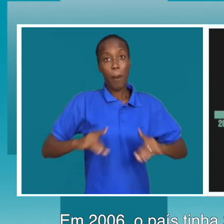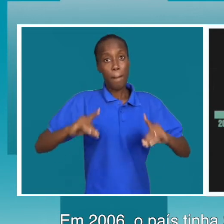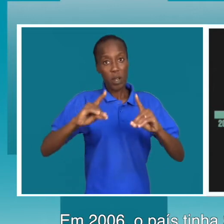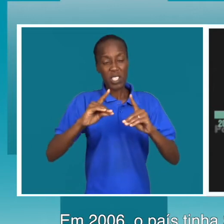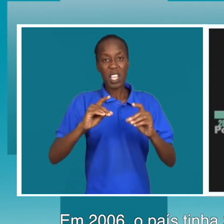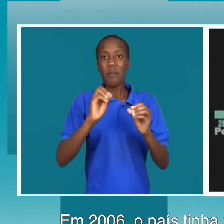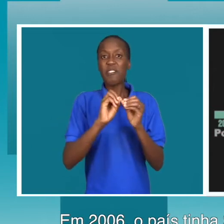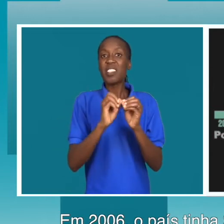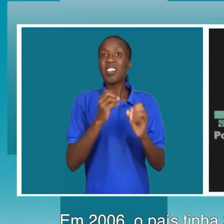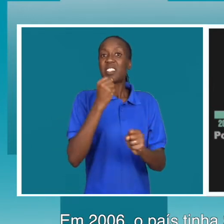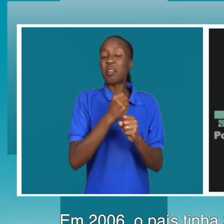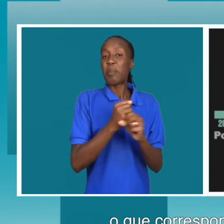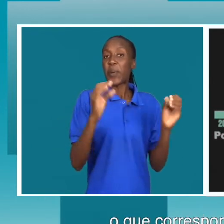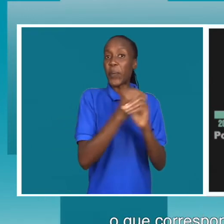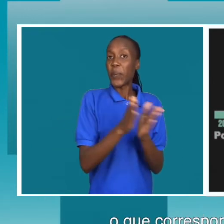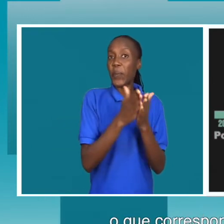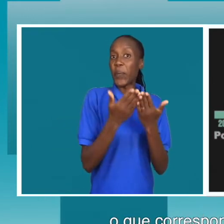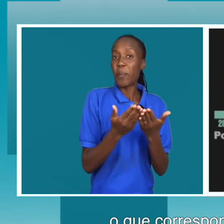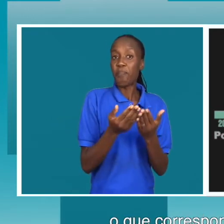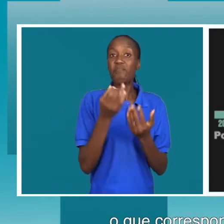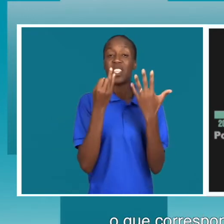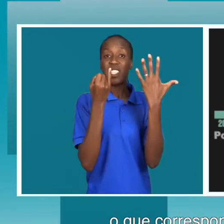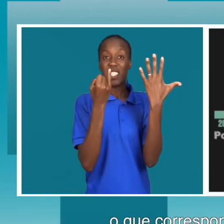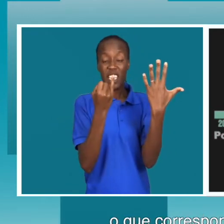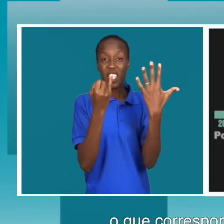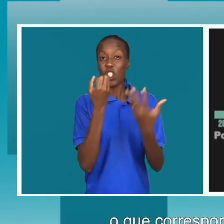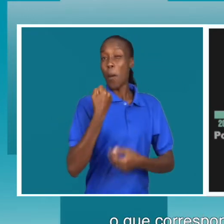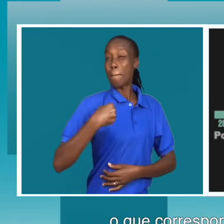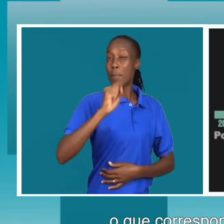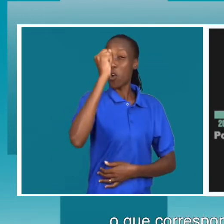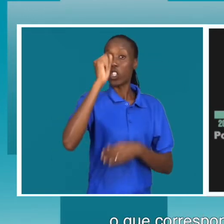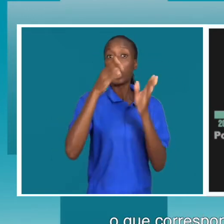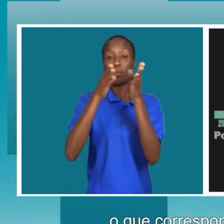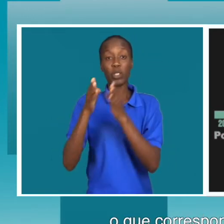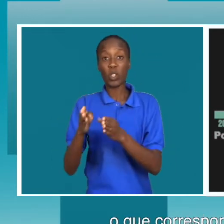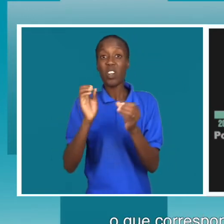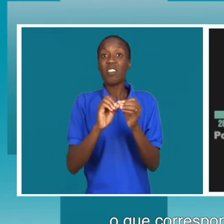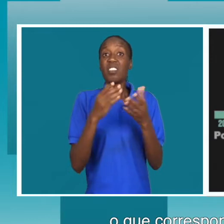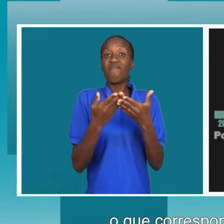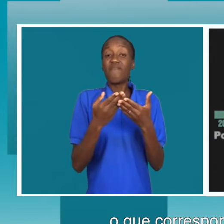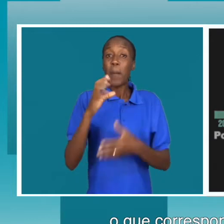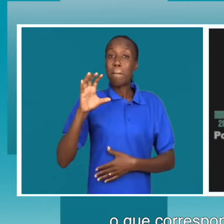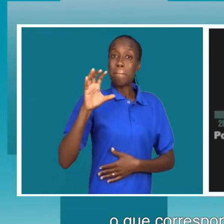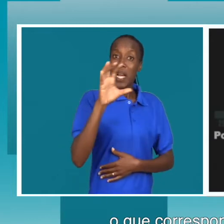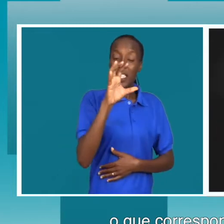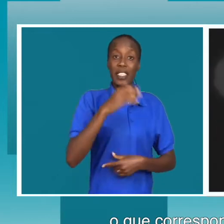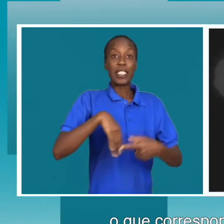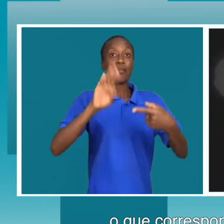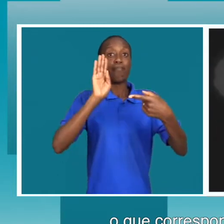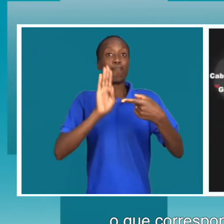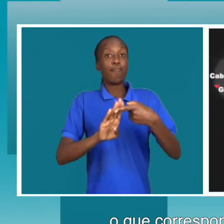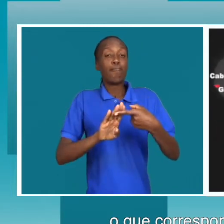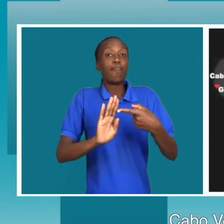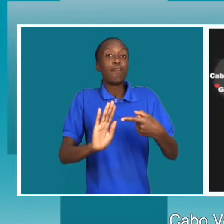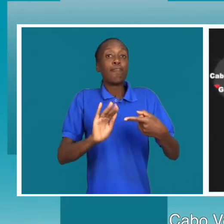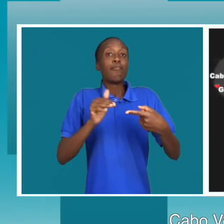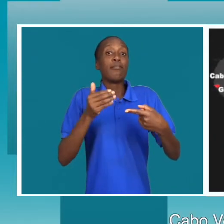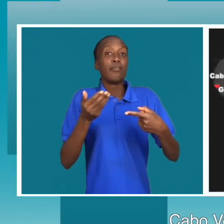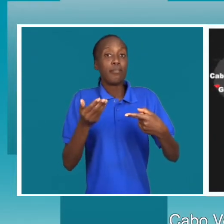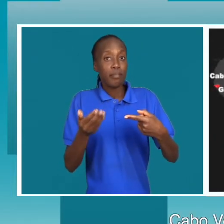da população desempregada, o que corresponde a mais de 6 milhões de pessoas, ficando em frente de países como os seguintes.